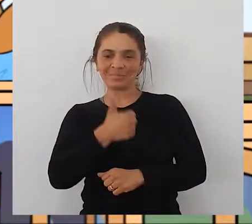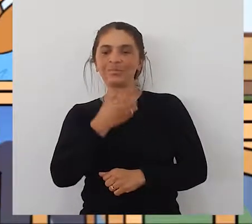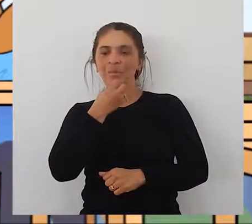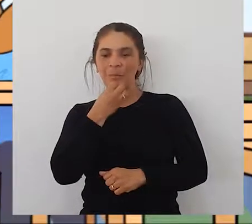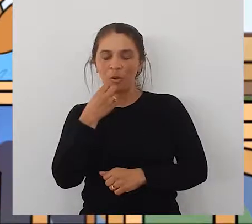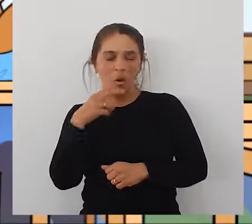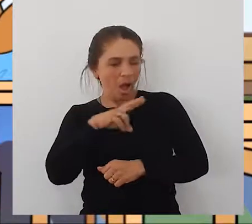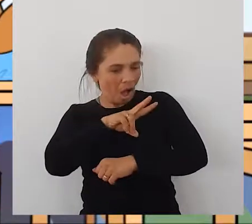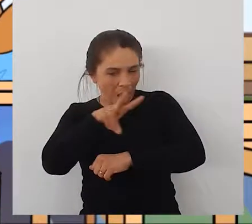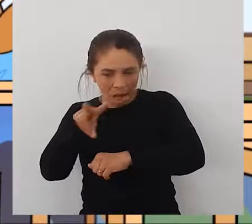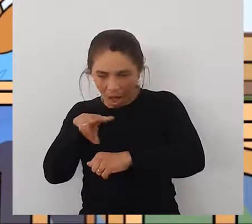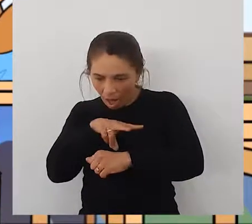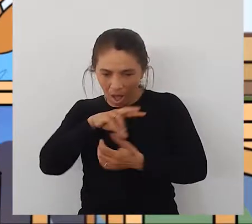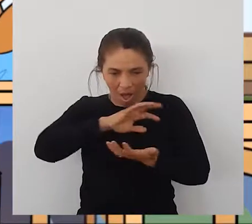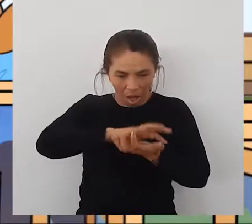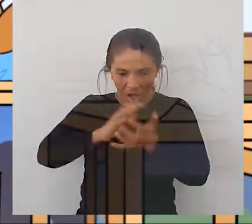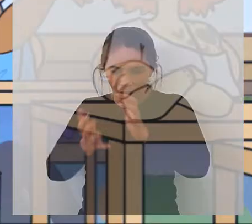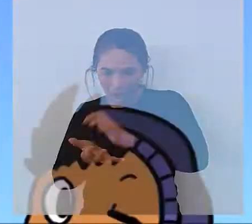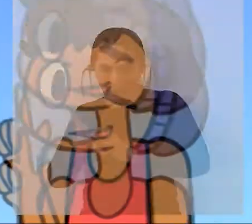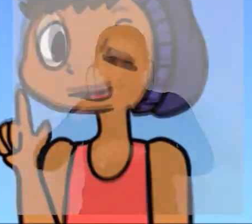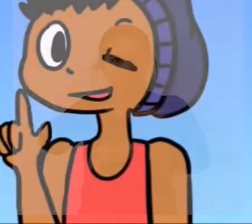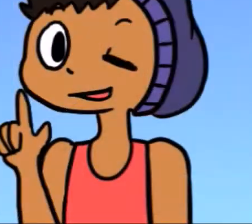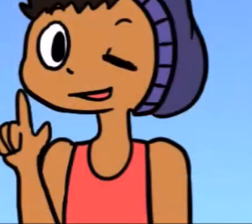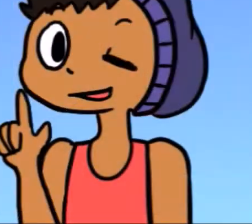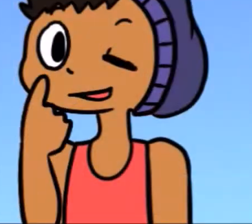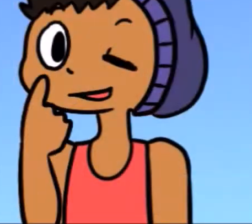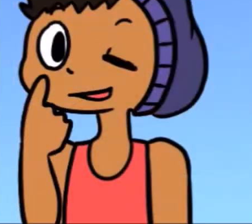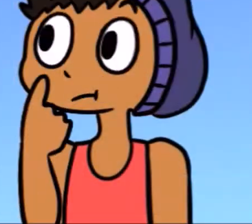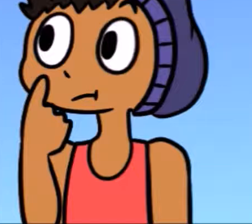Temos vários microecossistemas aqui pela escola.